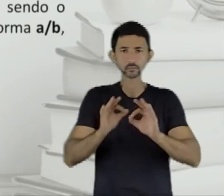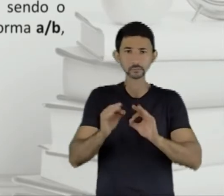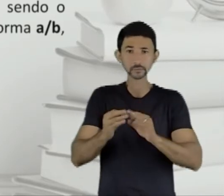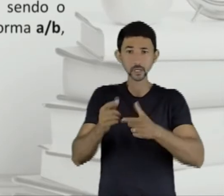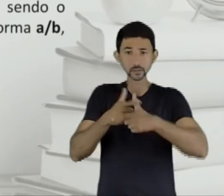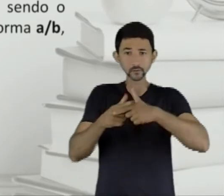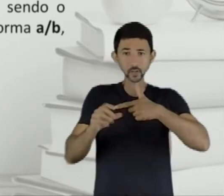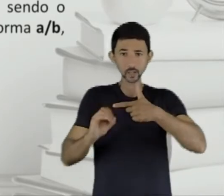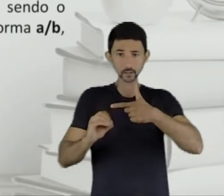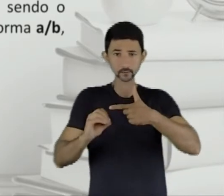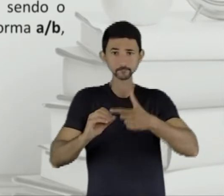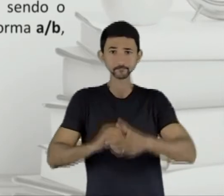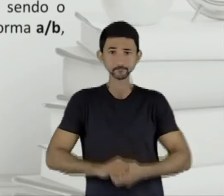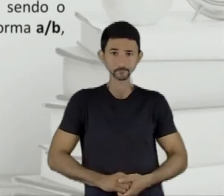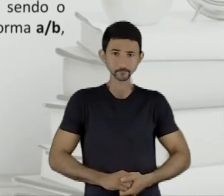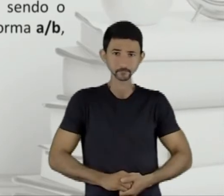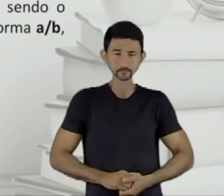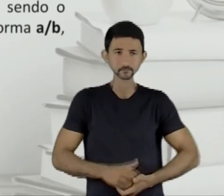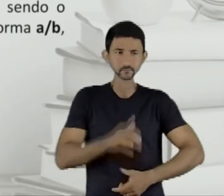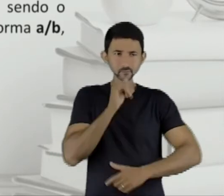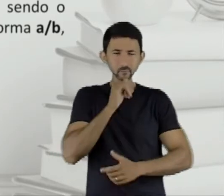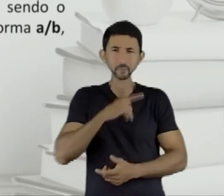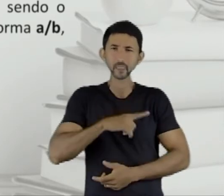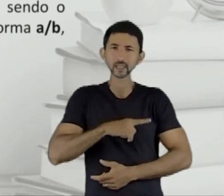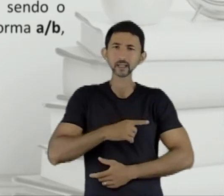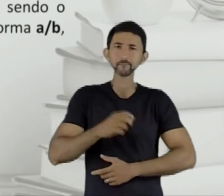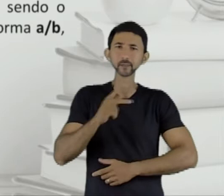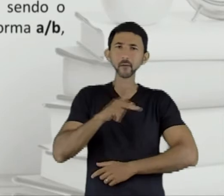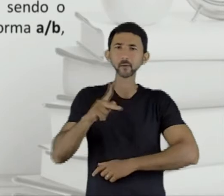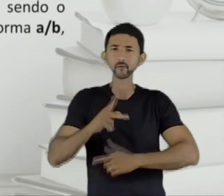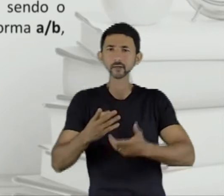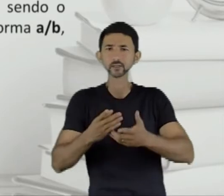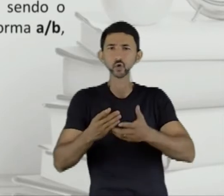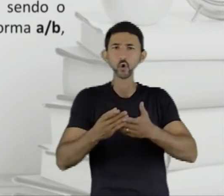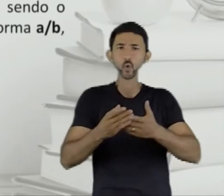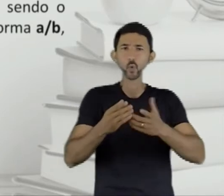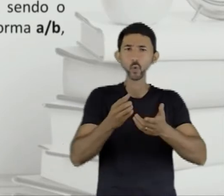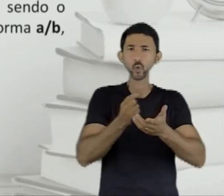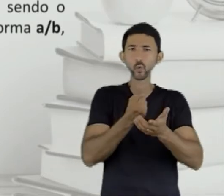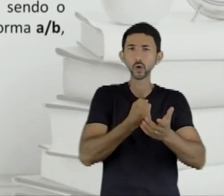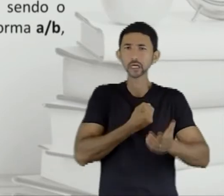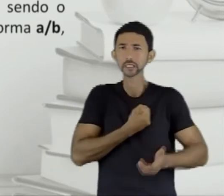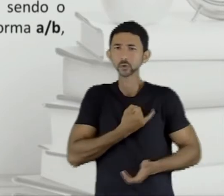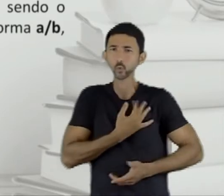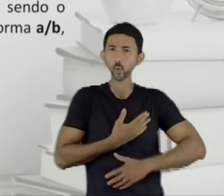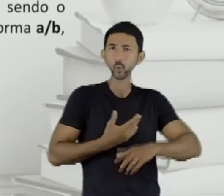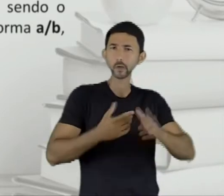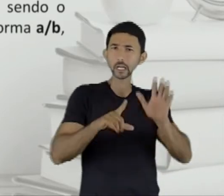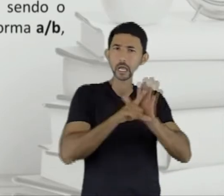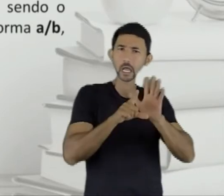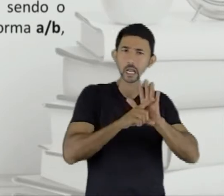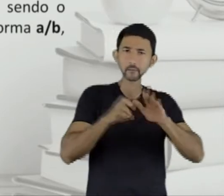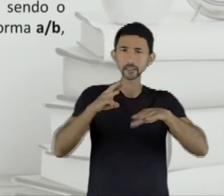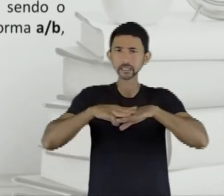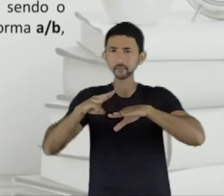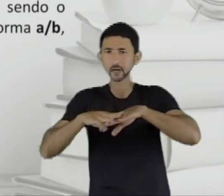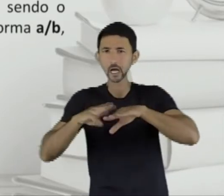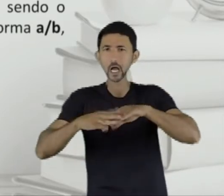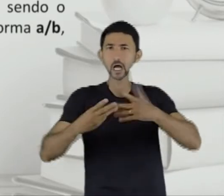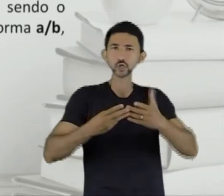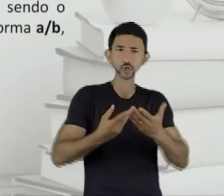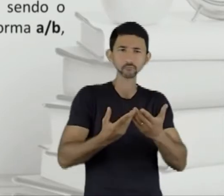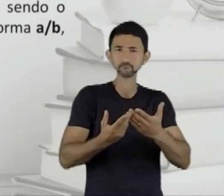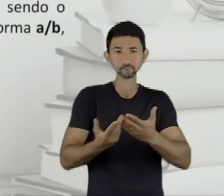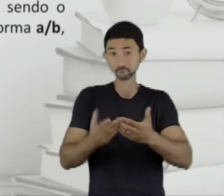zero. Certo? Tem professor que trabalha como um dos mandamentos da lei da matemática, não dividirás por